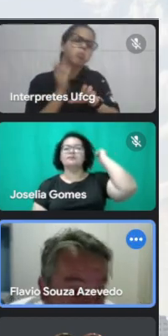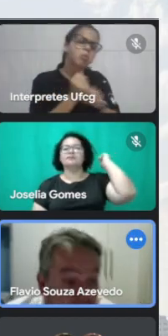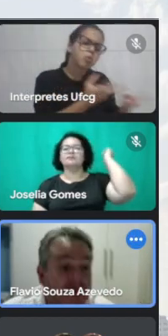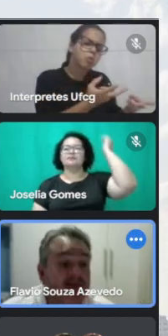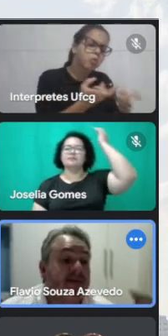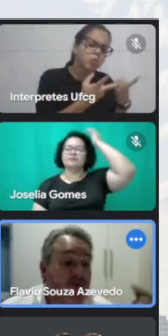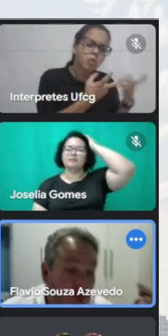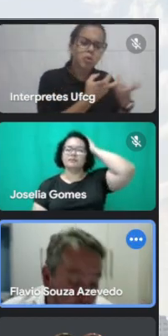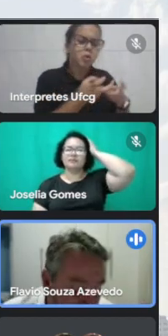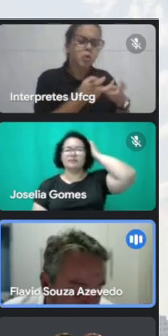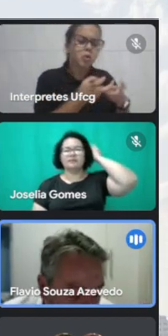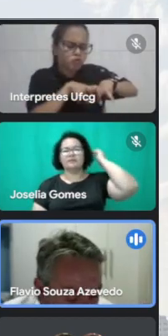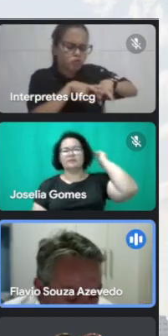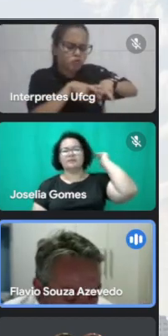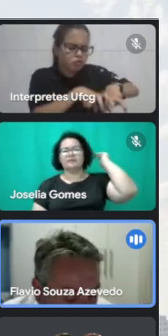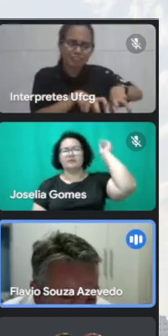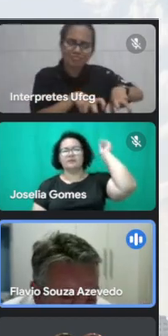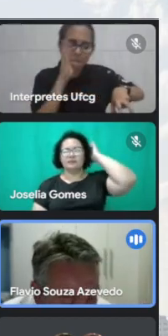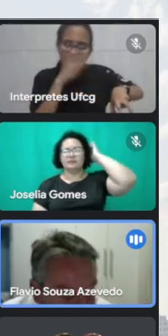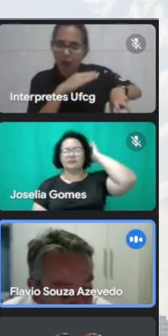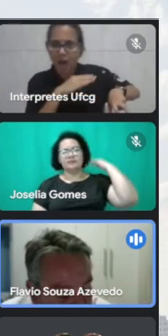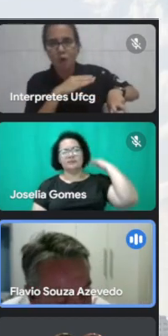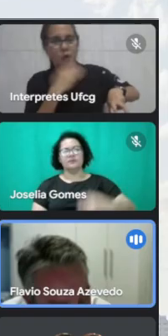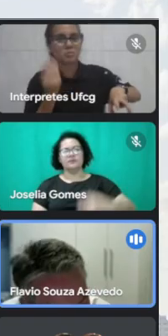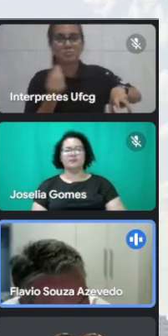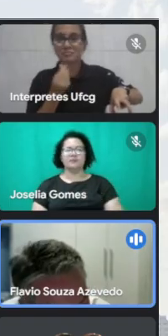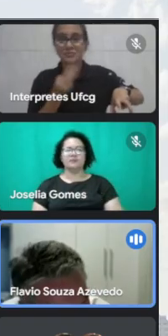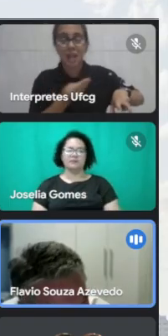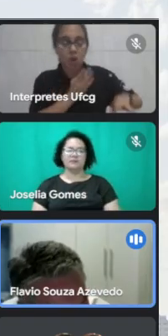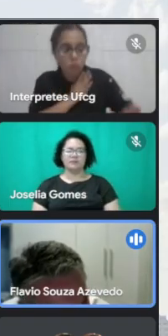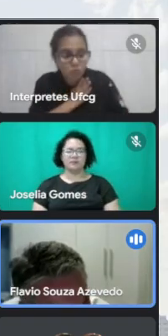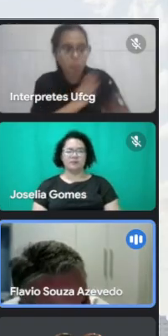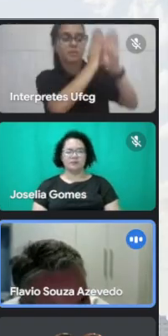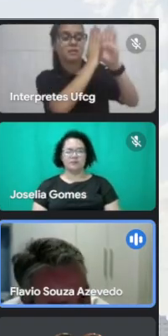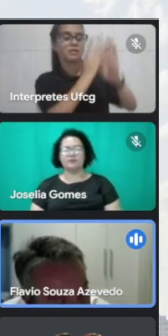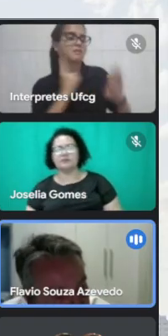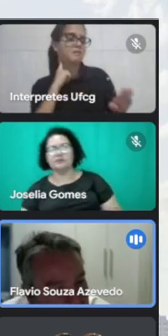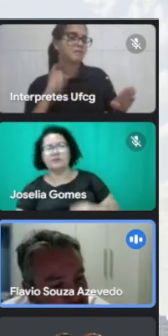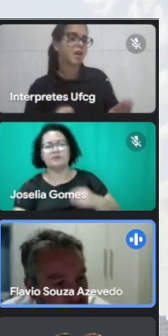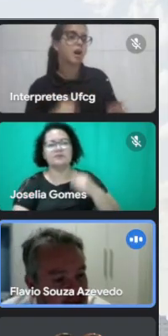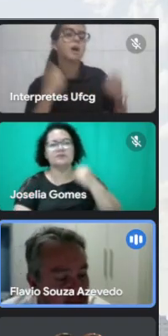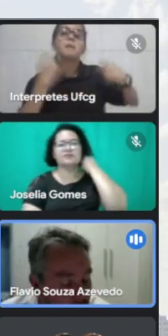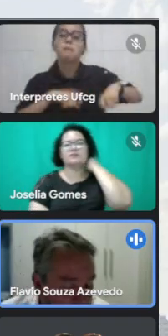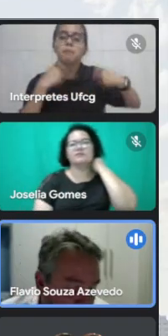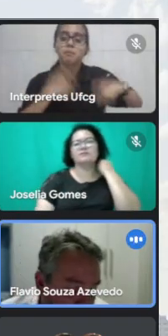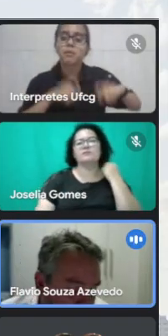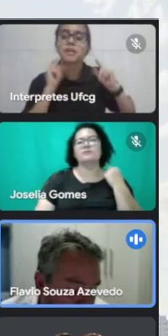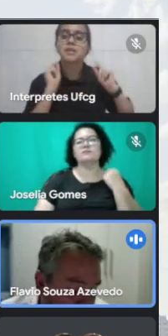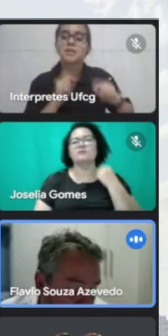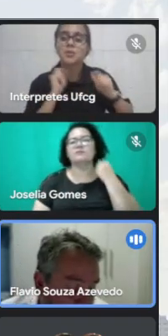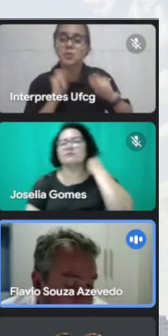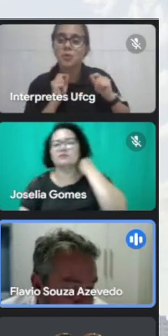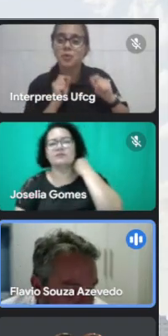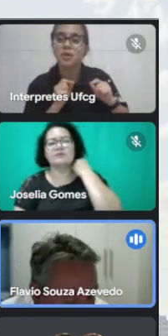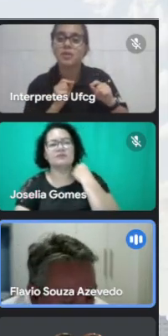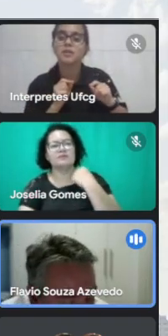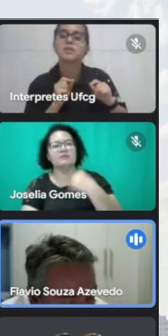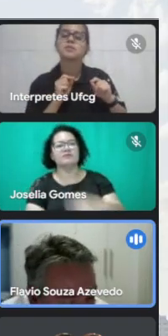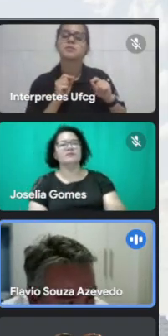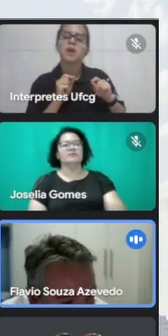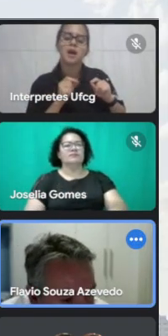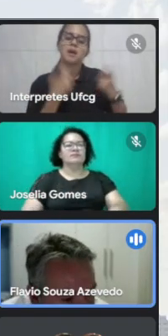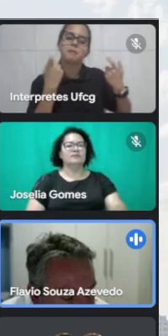furos. Quando encontraram o lixão, tiveram que remover todinho, também aumentou o preço do projeto, tiveram